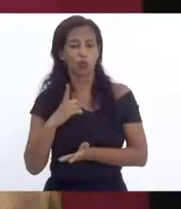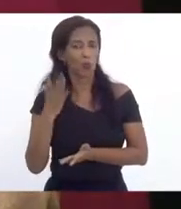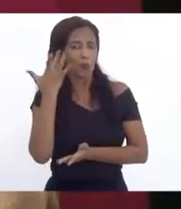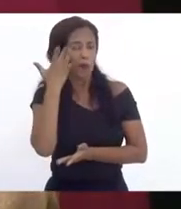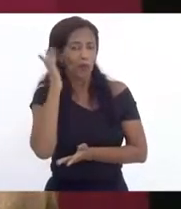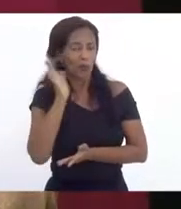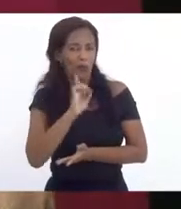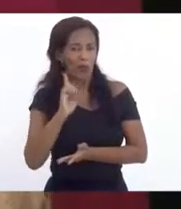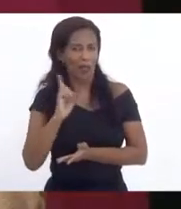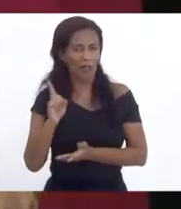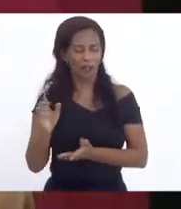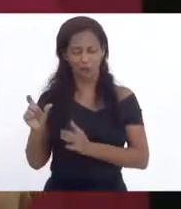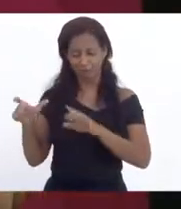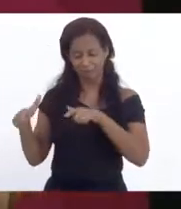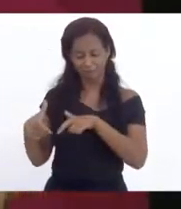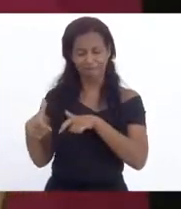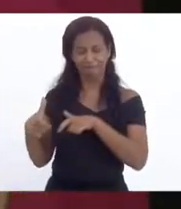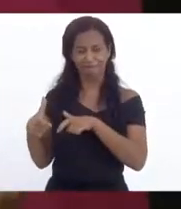que esse negócio...